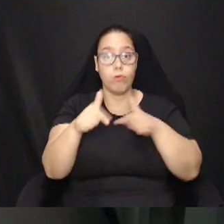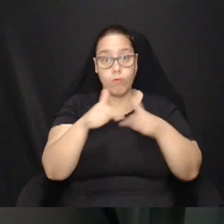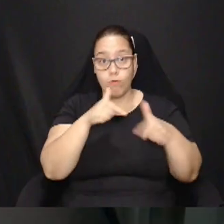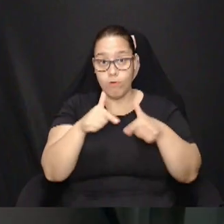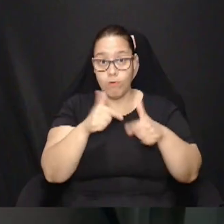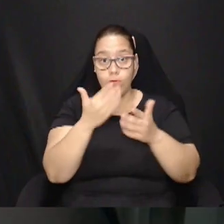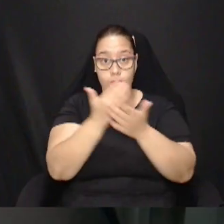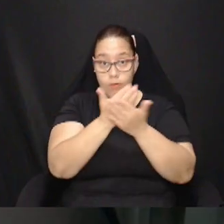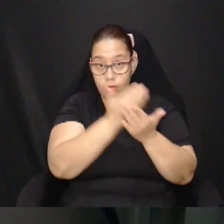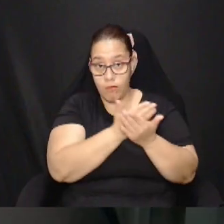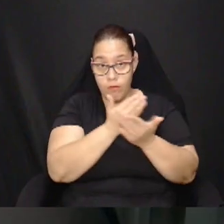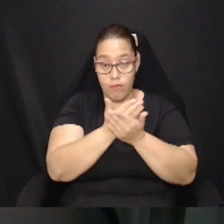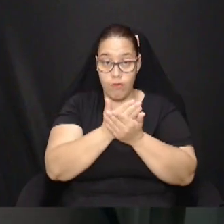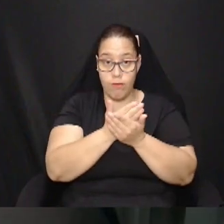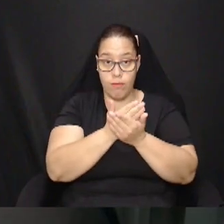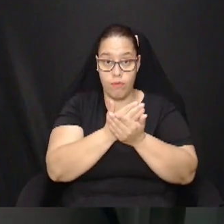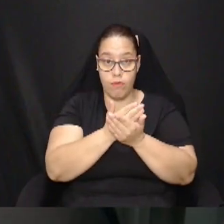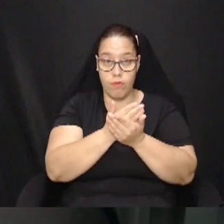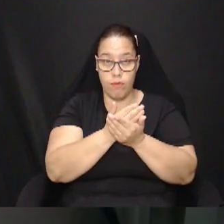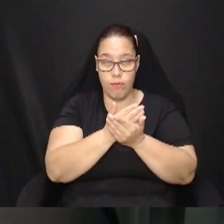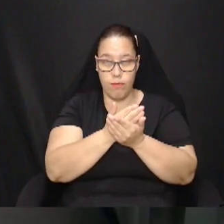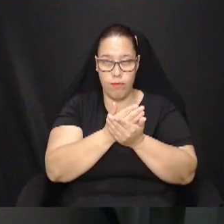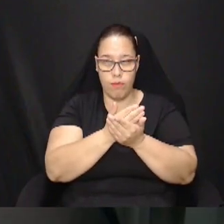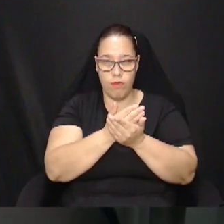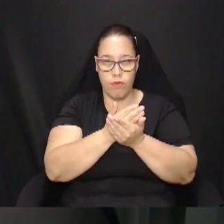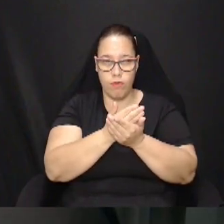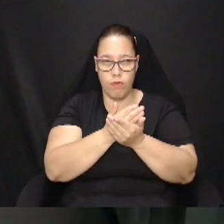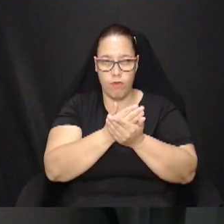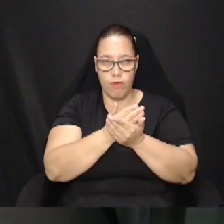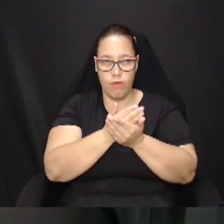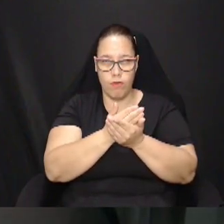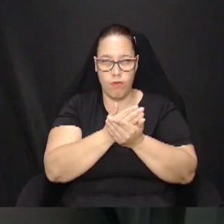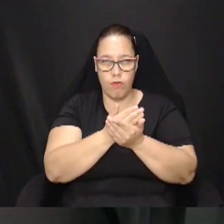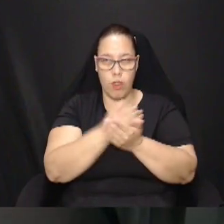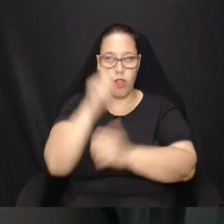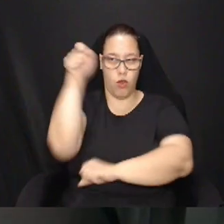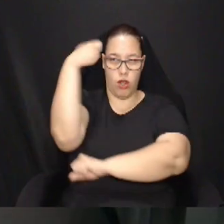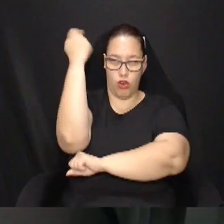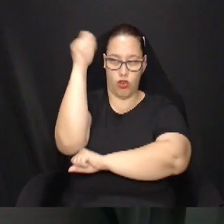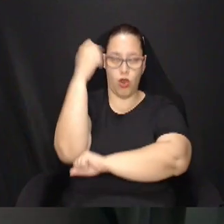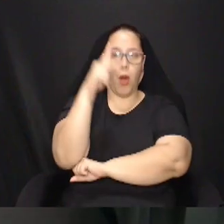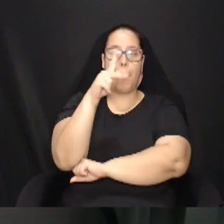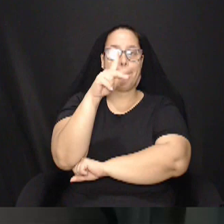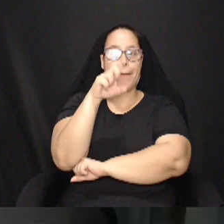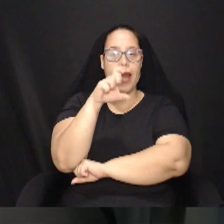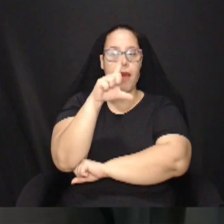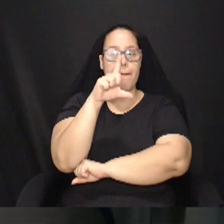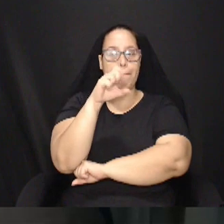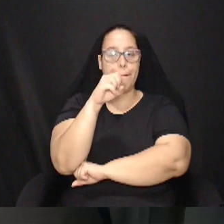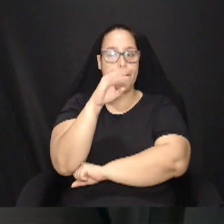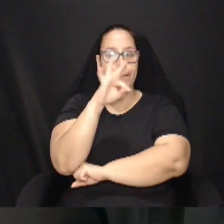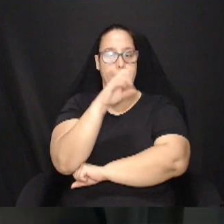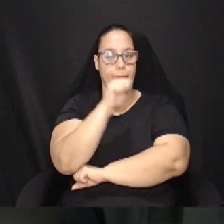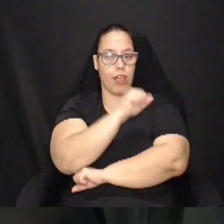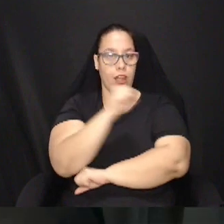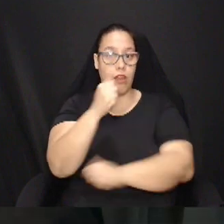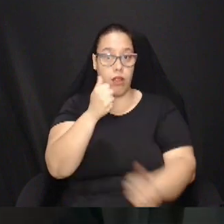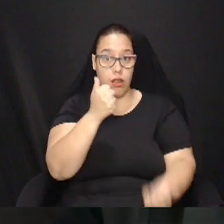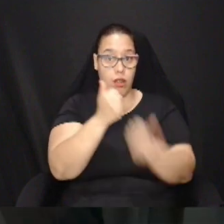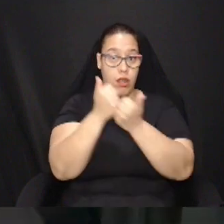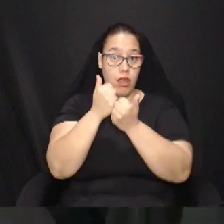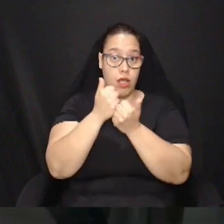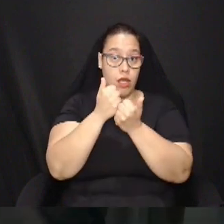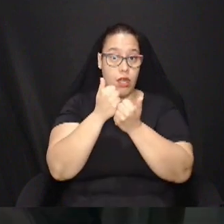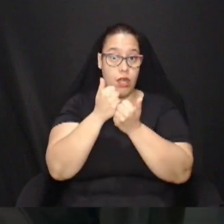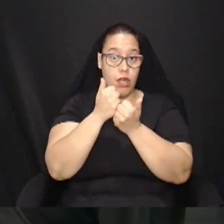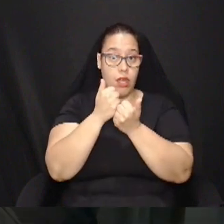Grupo de Epidemiologia de Pelotas, no Rio Grande do Sul, que eles acompanham uma coorte de mulheres muito grande que engravidaram